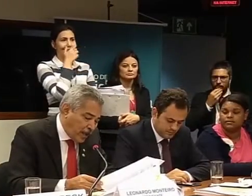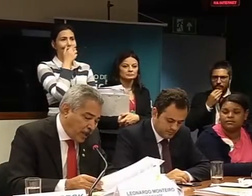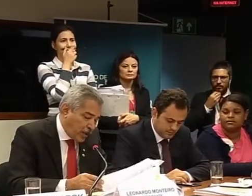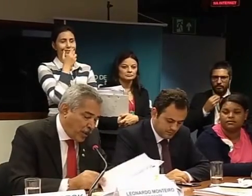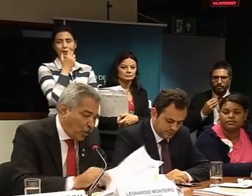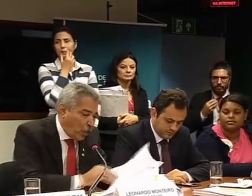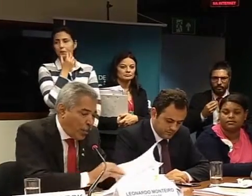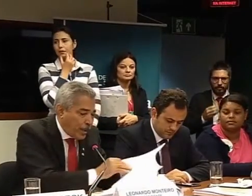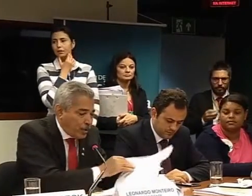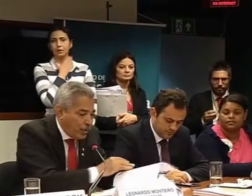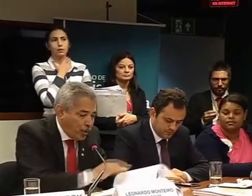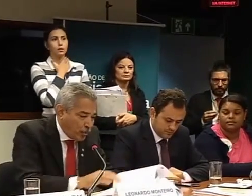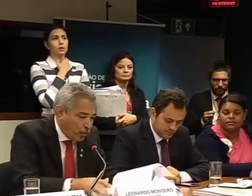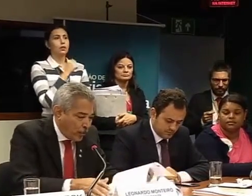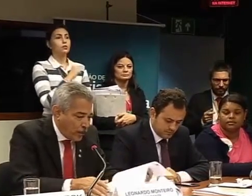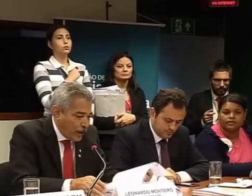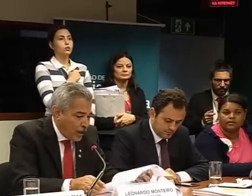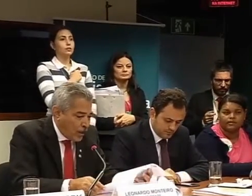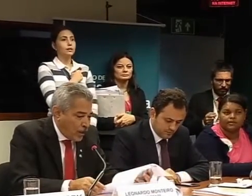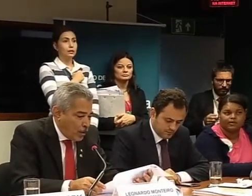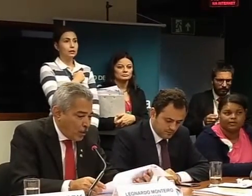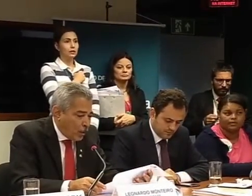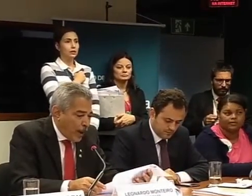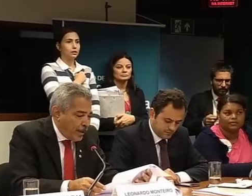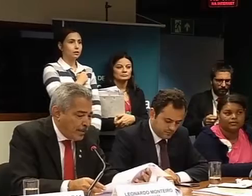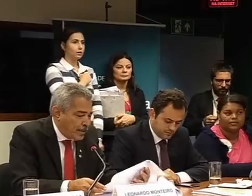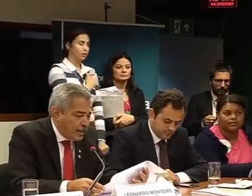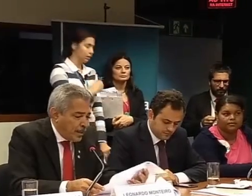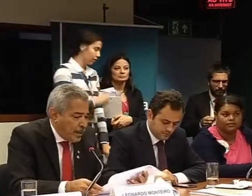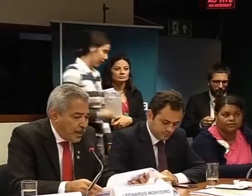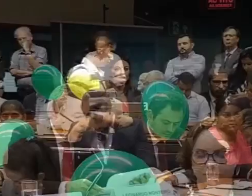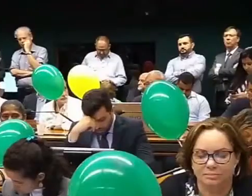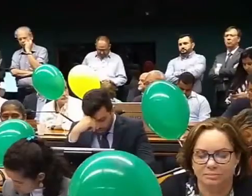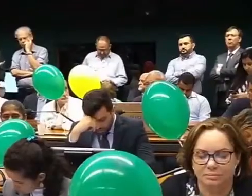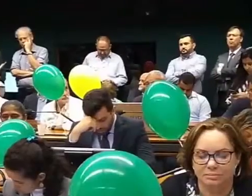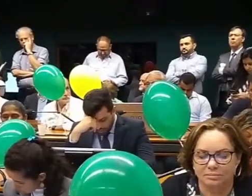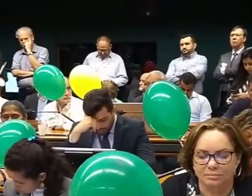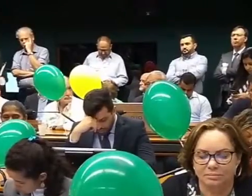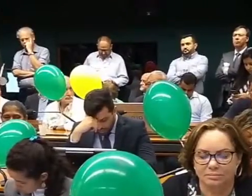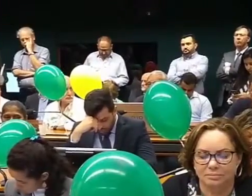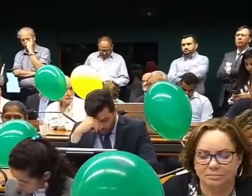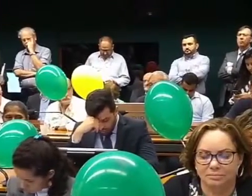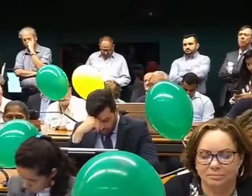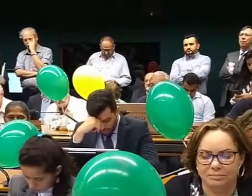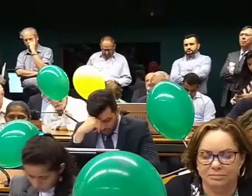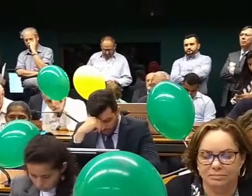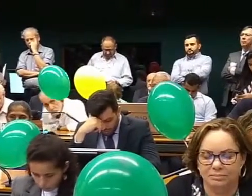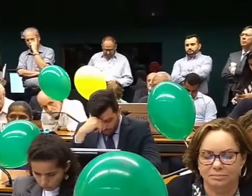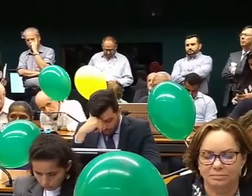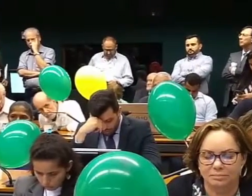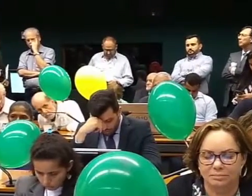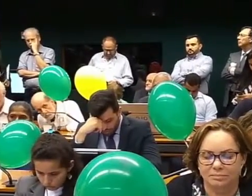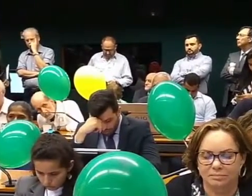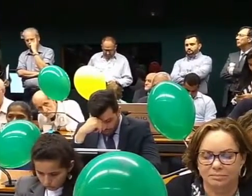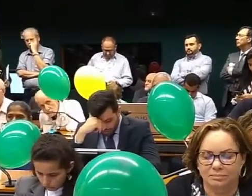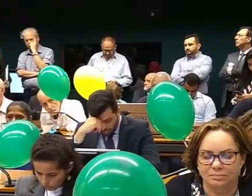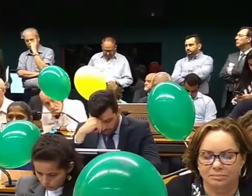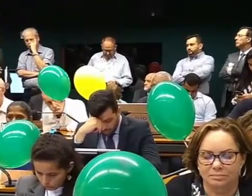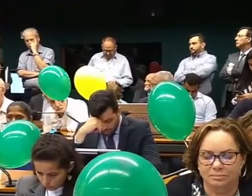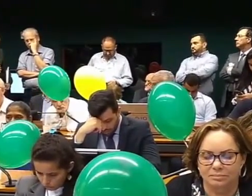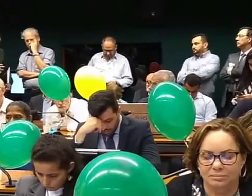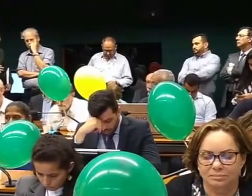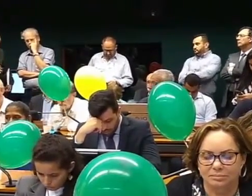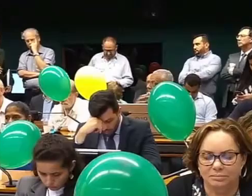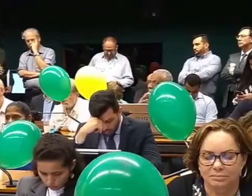Lideranças do setor cobram a aprovação de uma lei que já passou no Senado, mas que está parada na Câmara desde